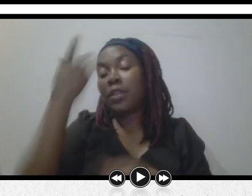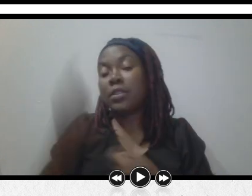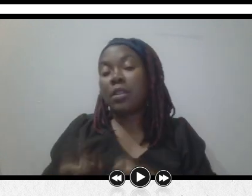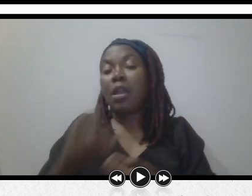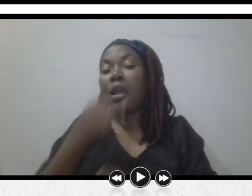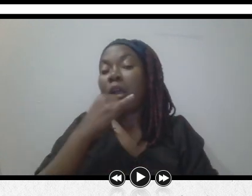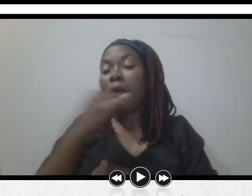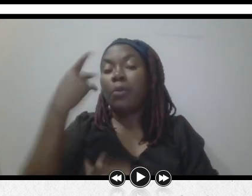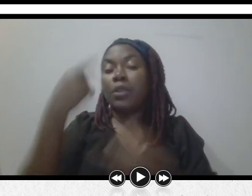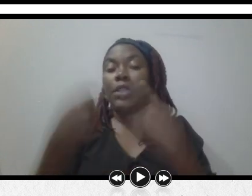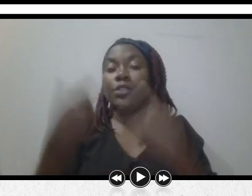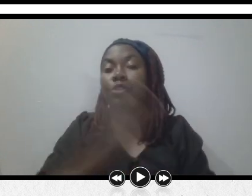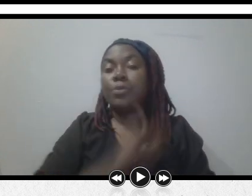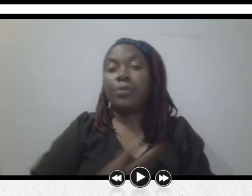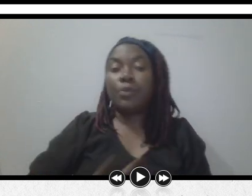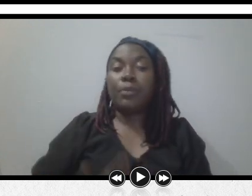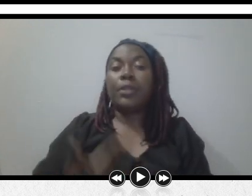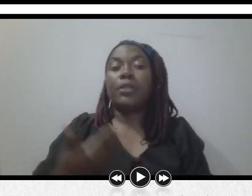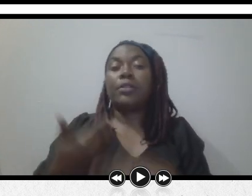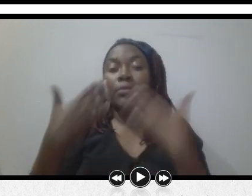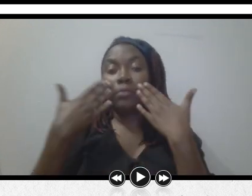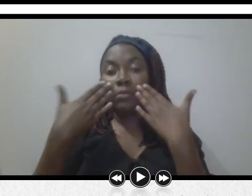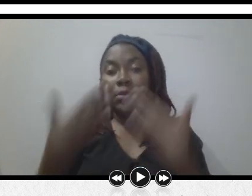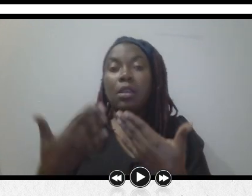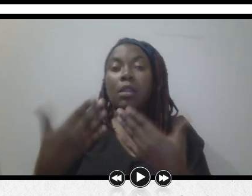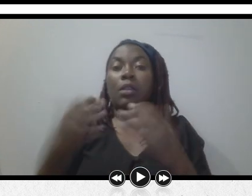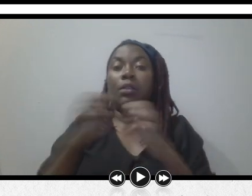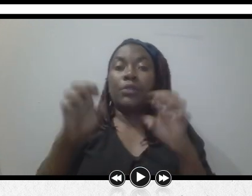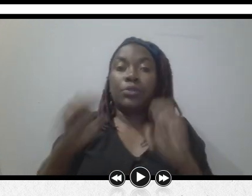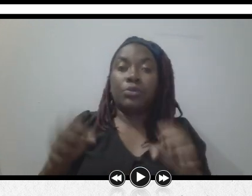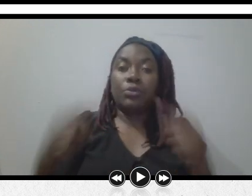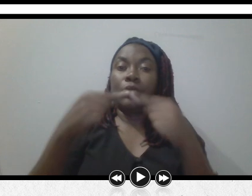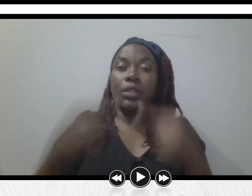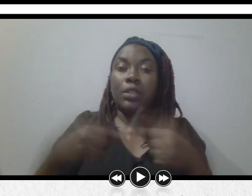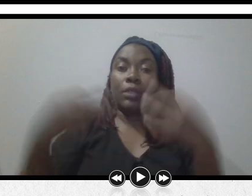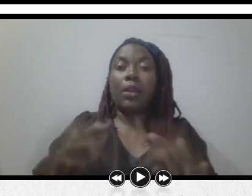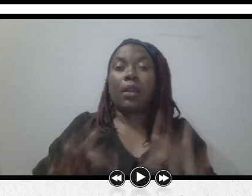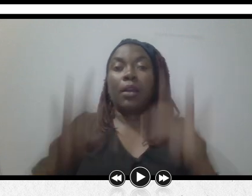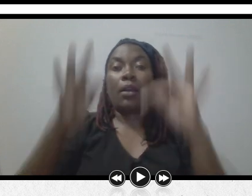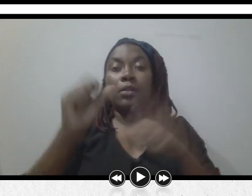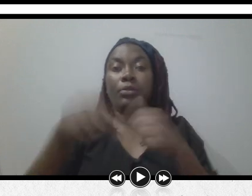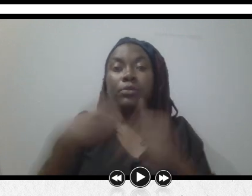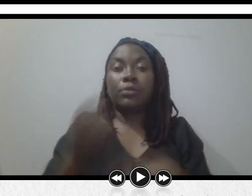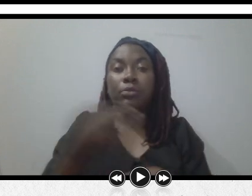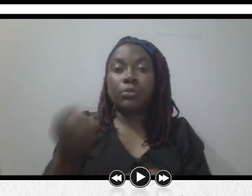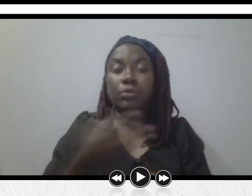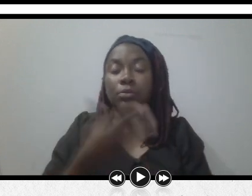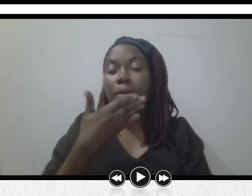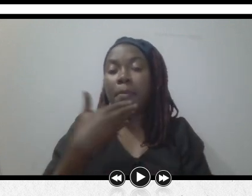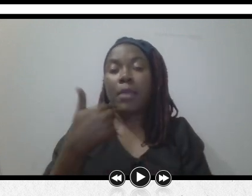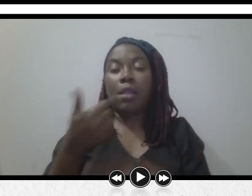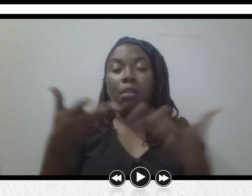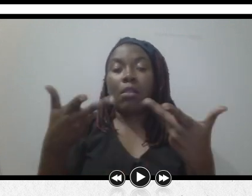sejam criadas condições facilitadoras, como políticas públicas específicas, infraestrutura adequada,